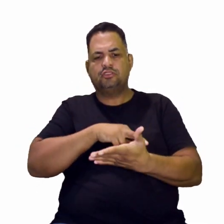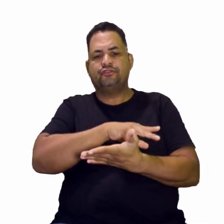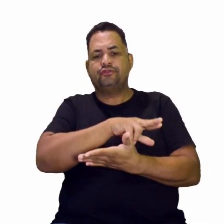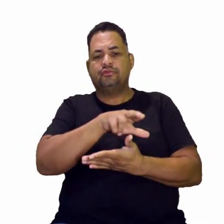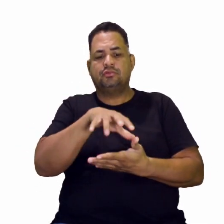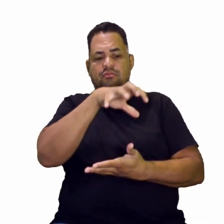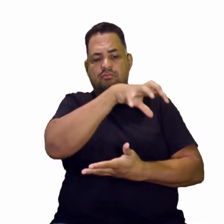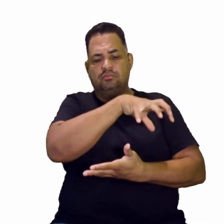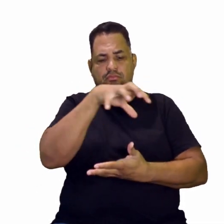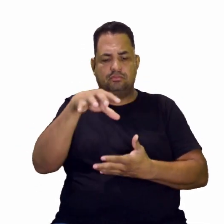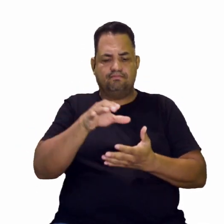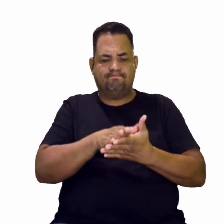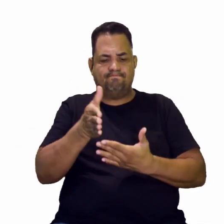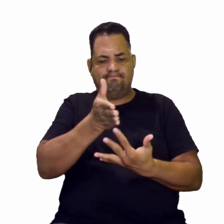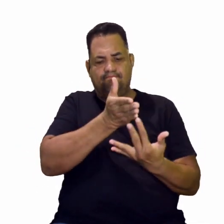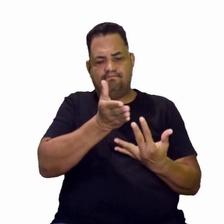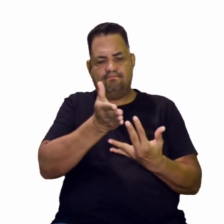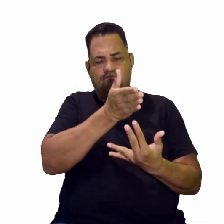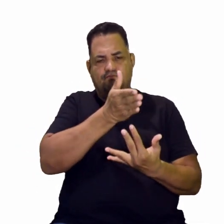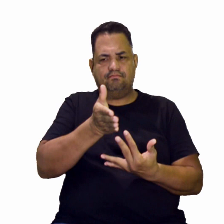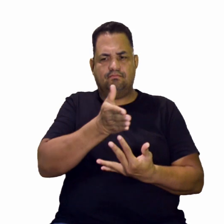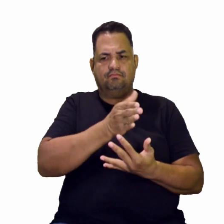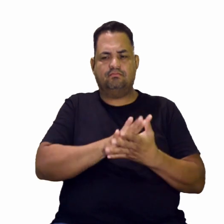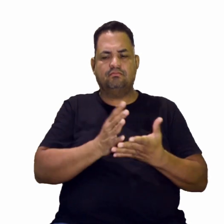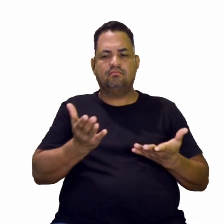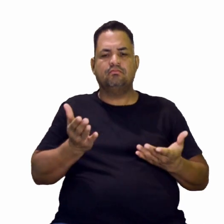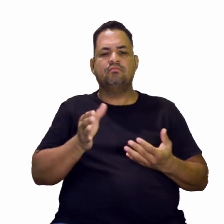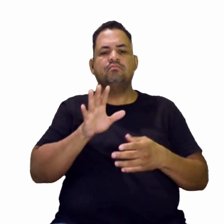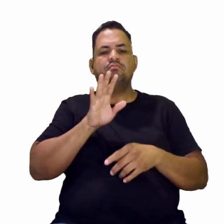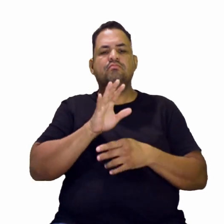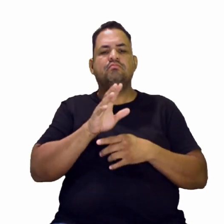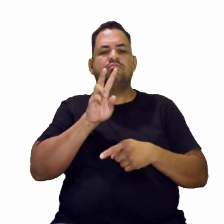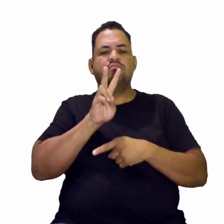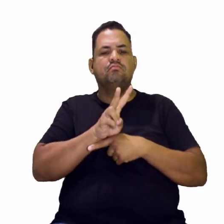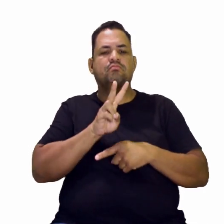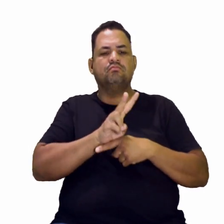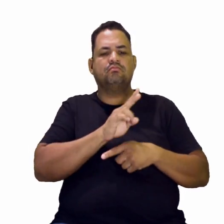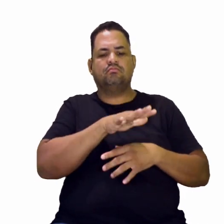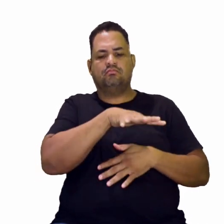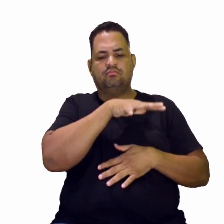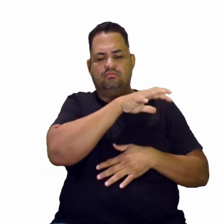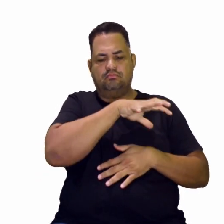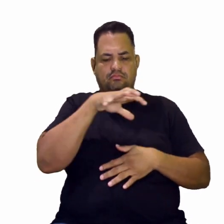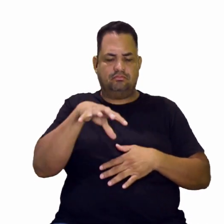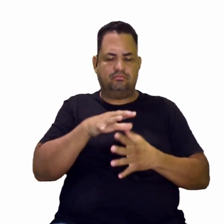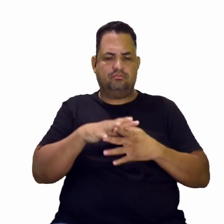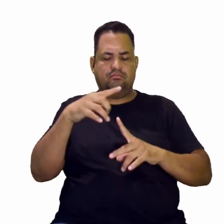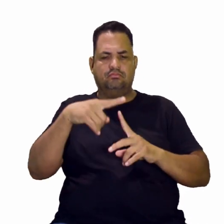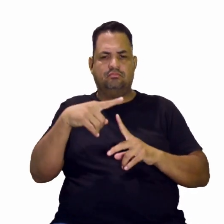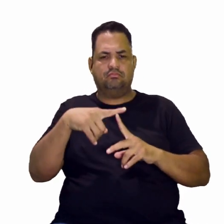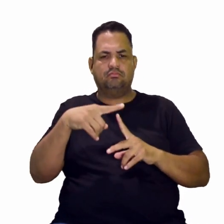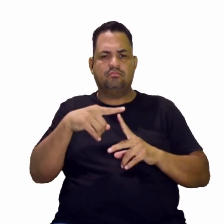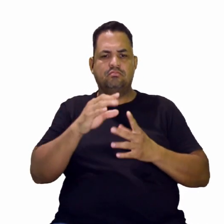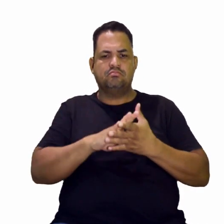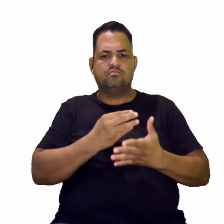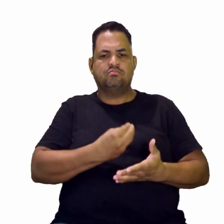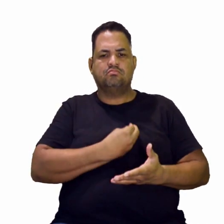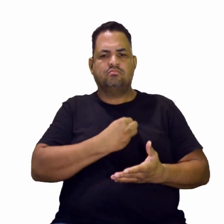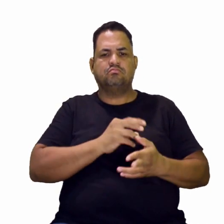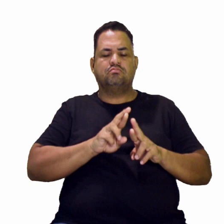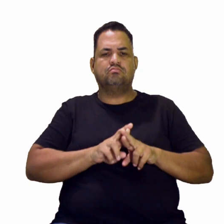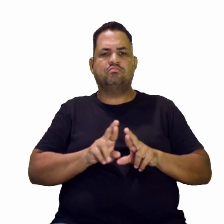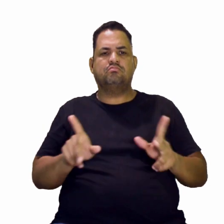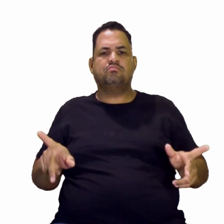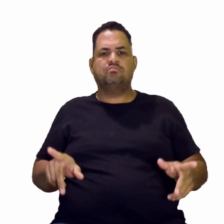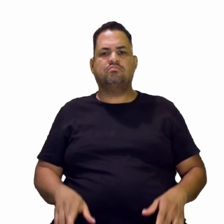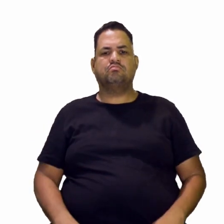ambiente, né, que vão abrigar, consequentemente, vários tipos de seres vivos